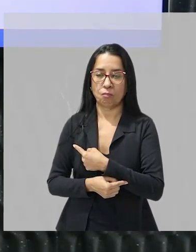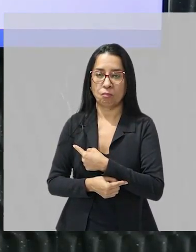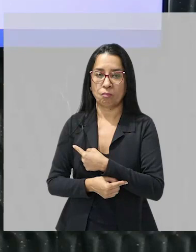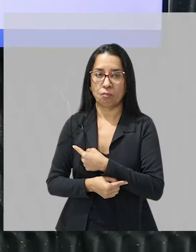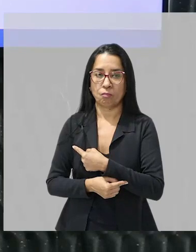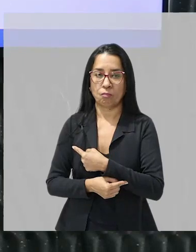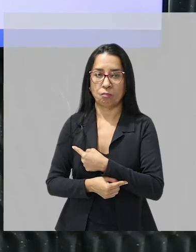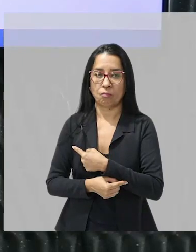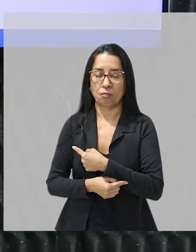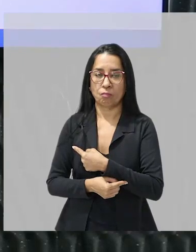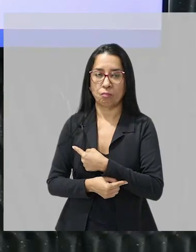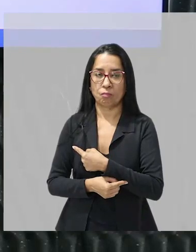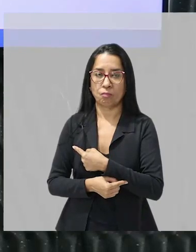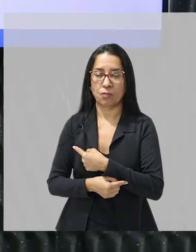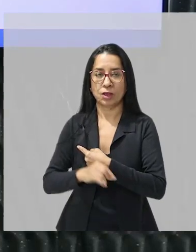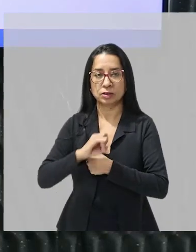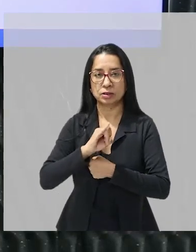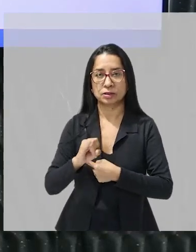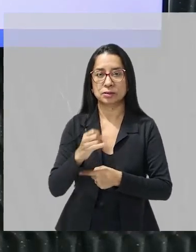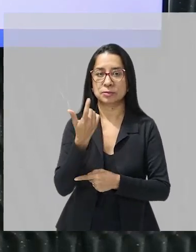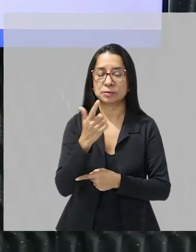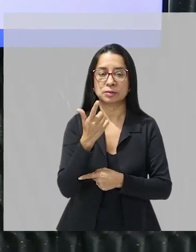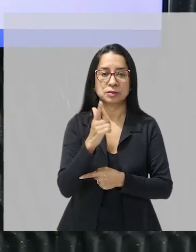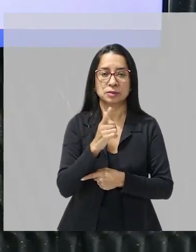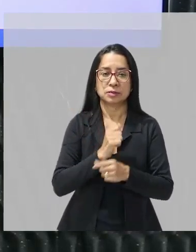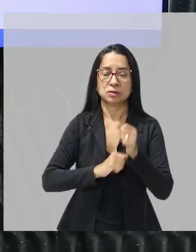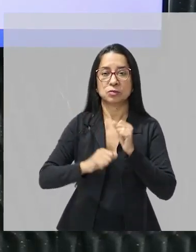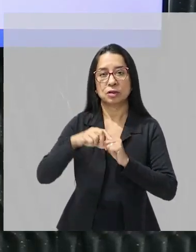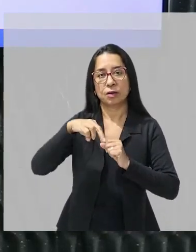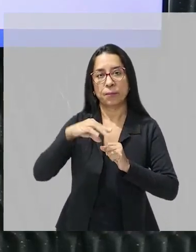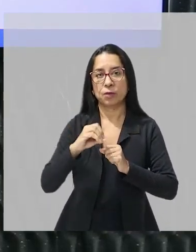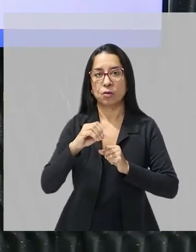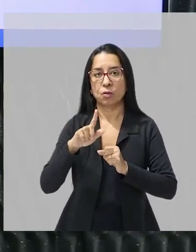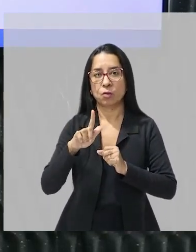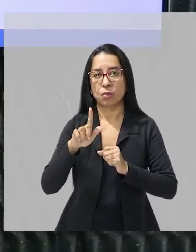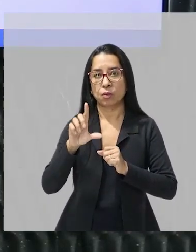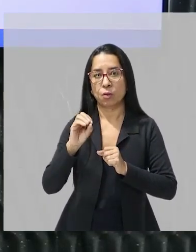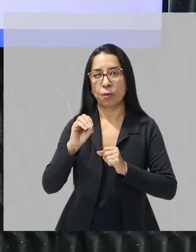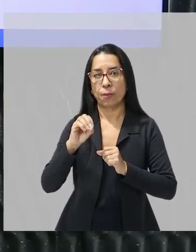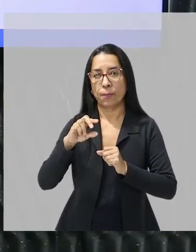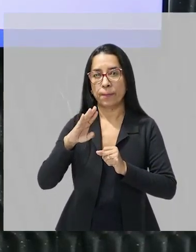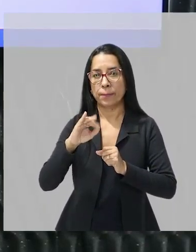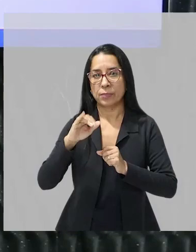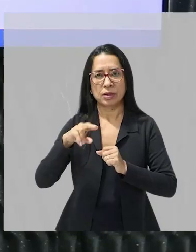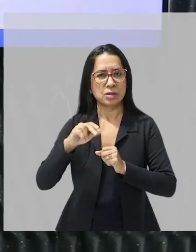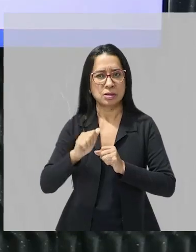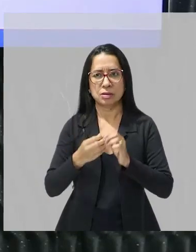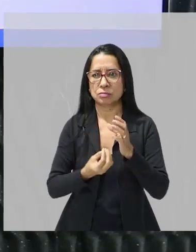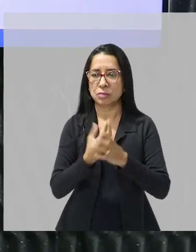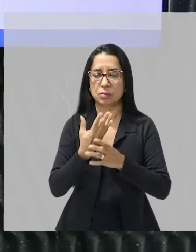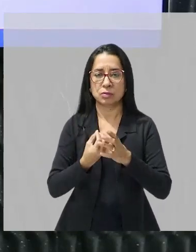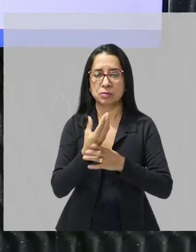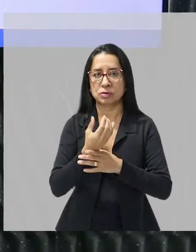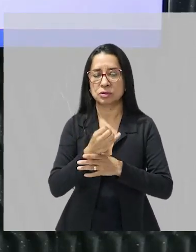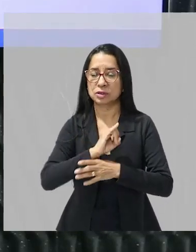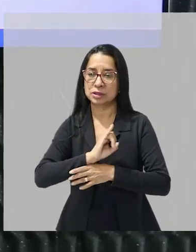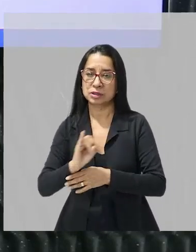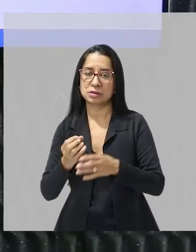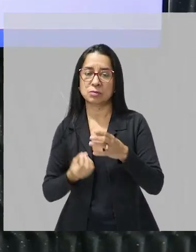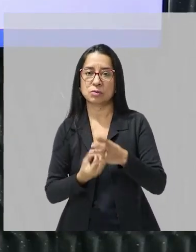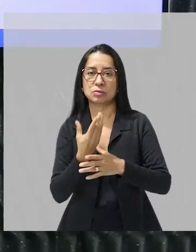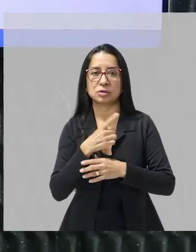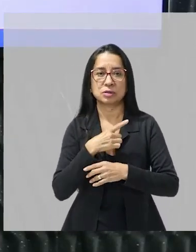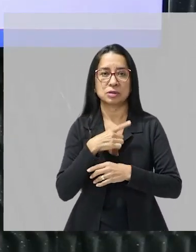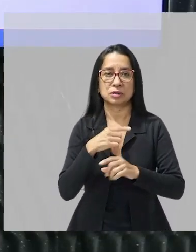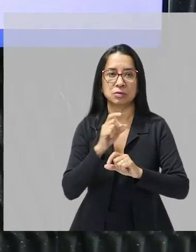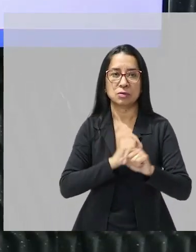mioglobina? Se eu não tenho o gene da mioglobina, ela não é produzida. Se ela não é produzida, gente, eu vou ter